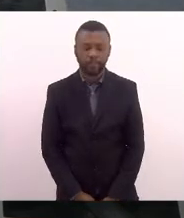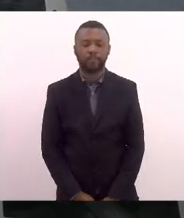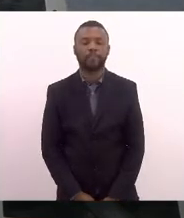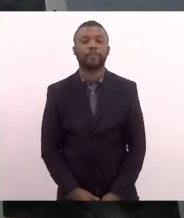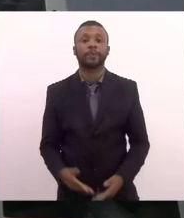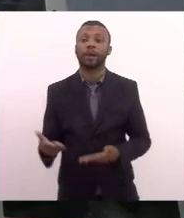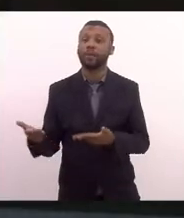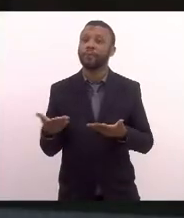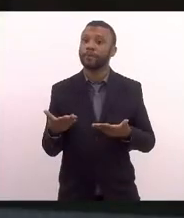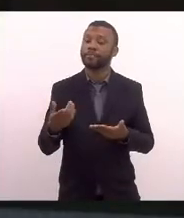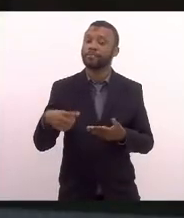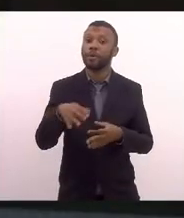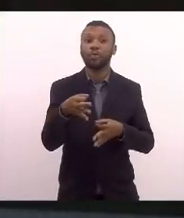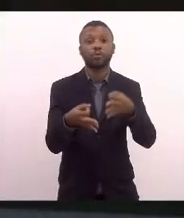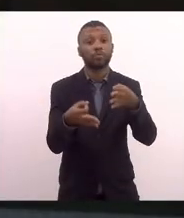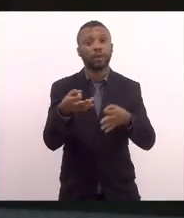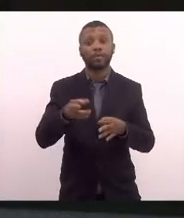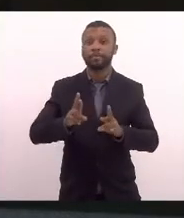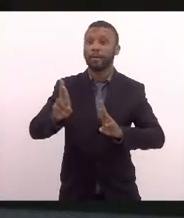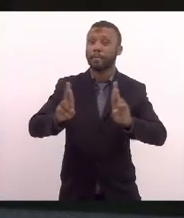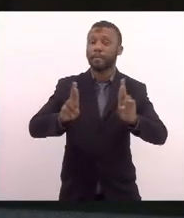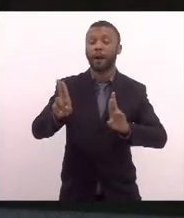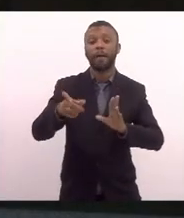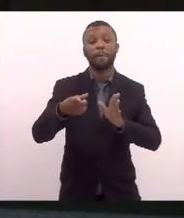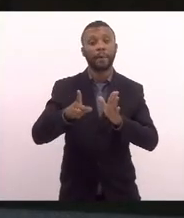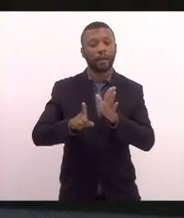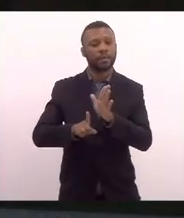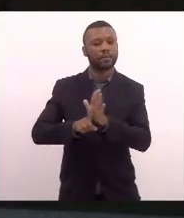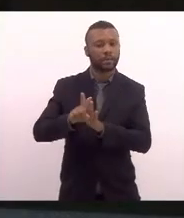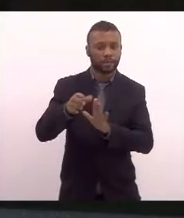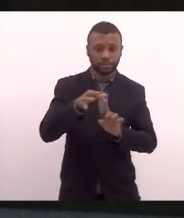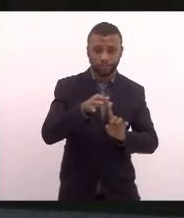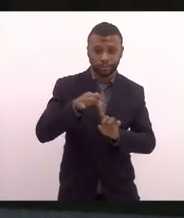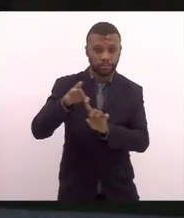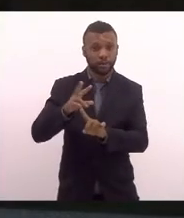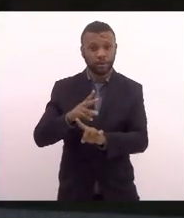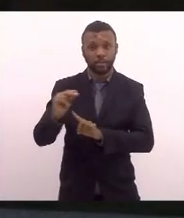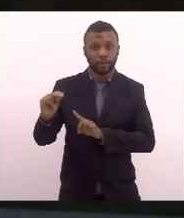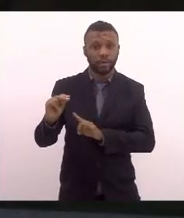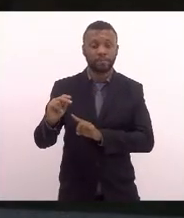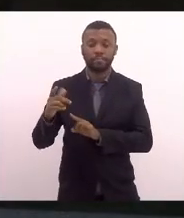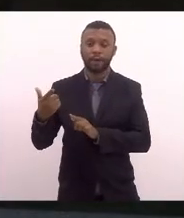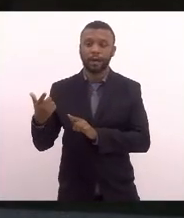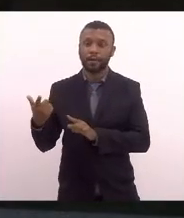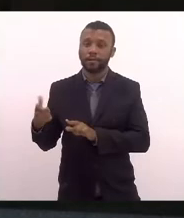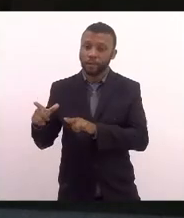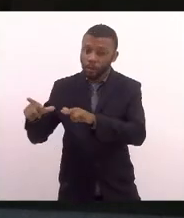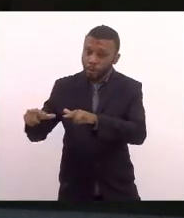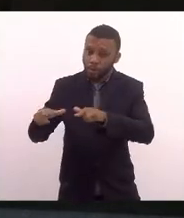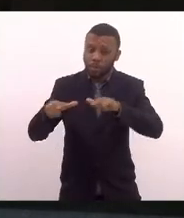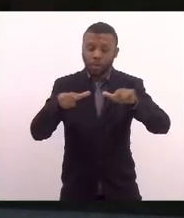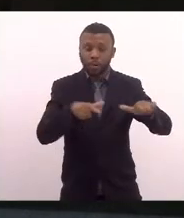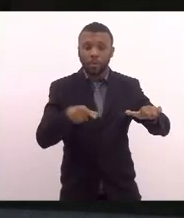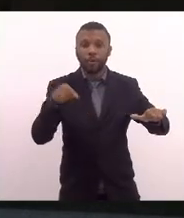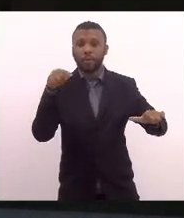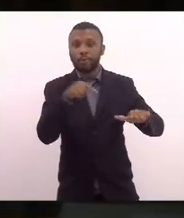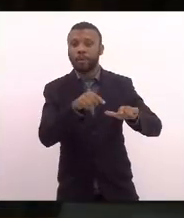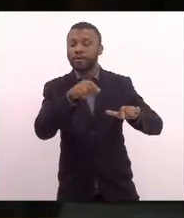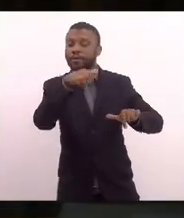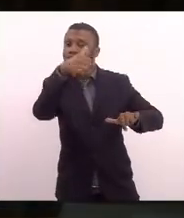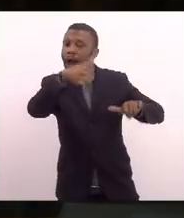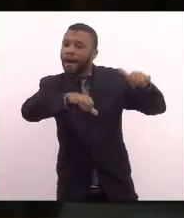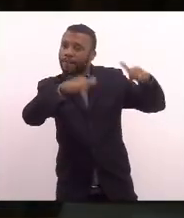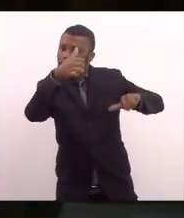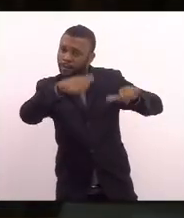convido os jurados responsáveis pela indicação dos vencedores para recebimento da certificação de